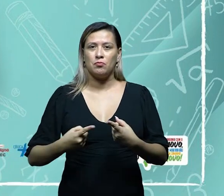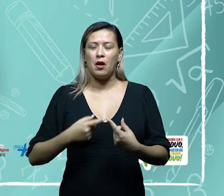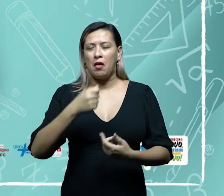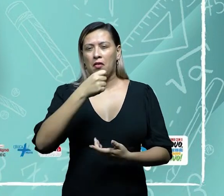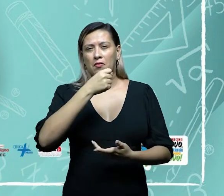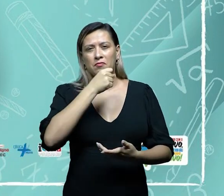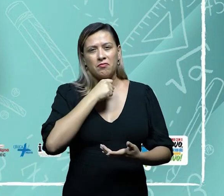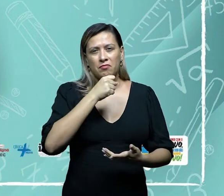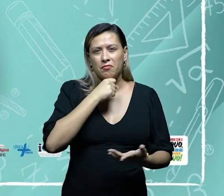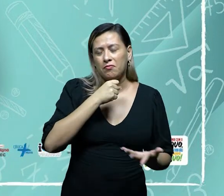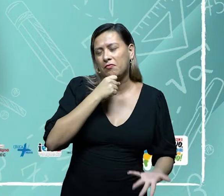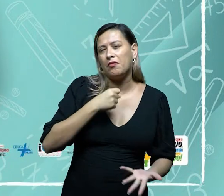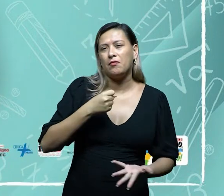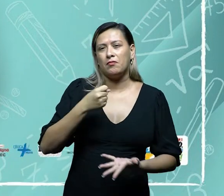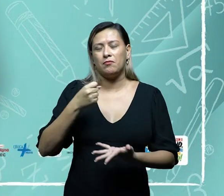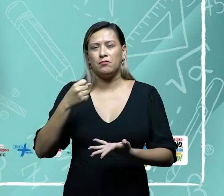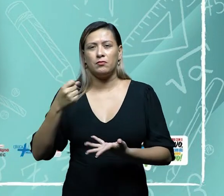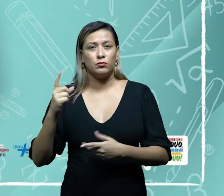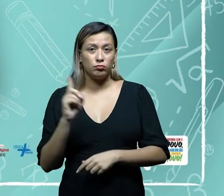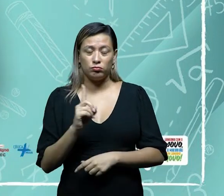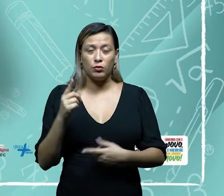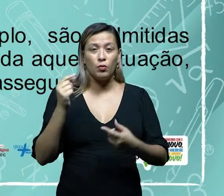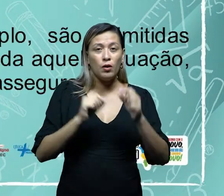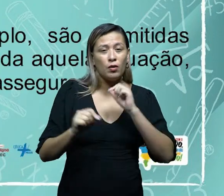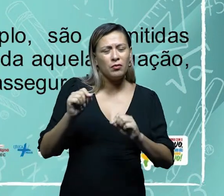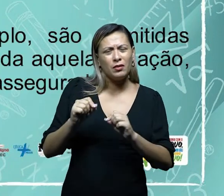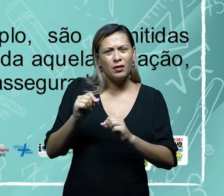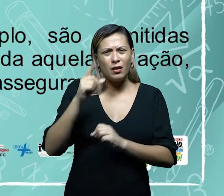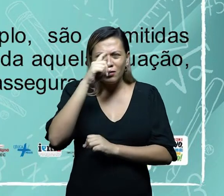é algo mais complicado? Não, é apenas isso,